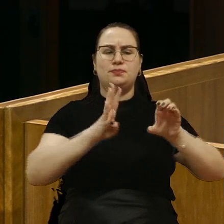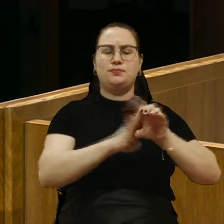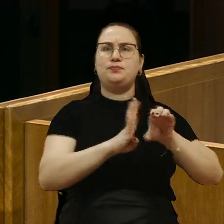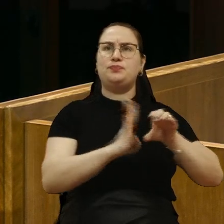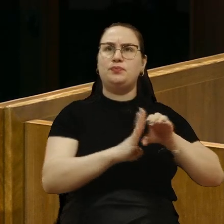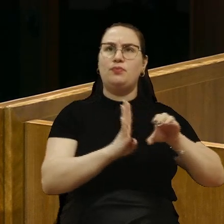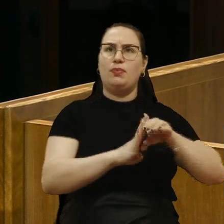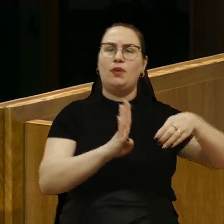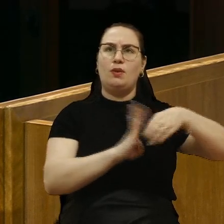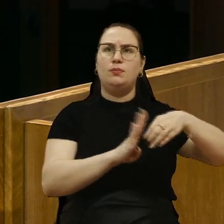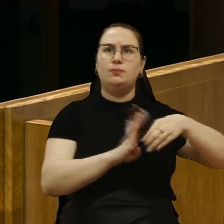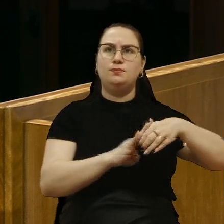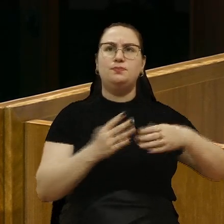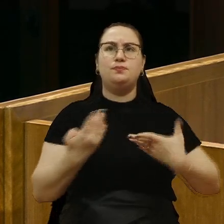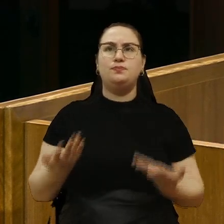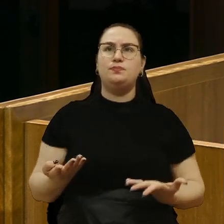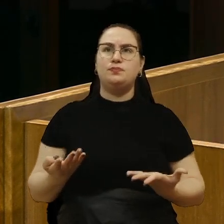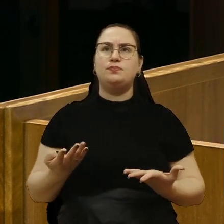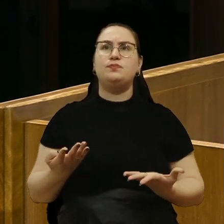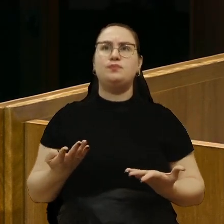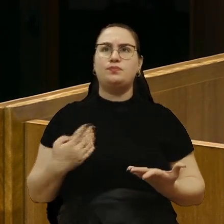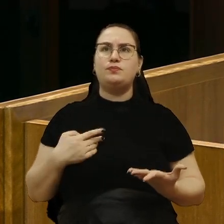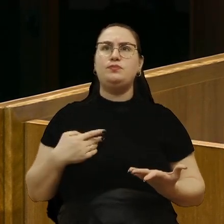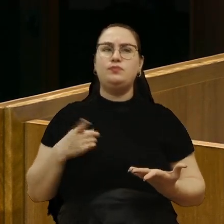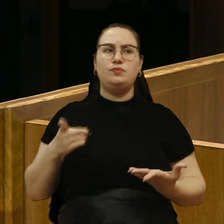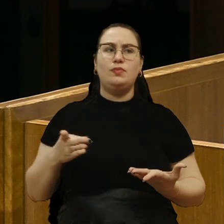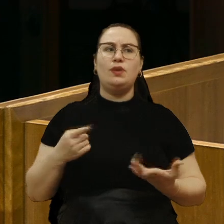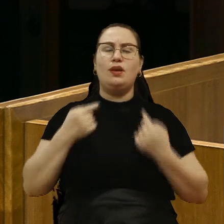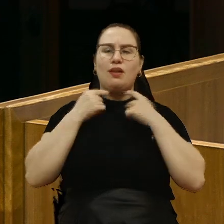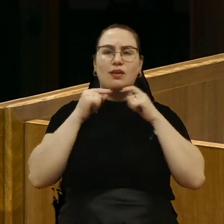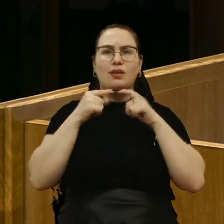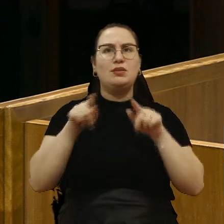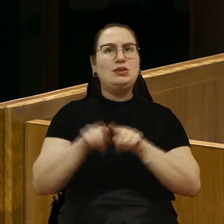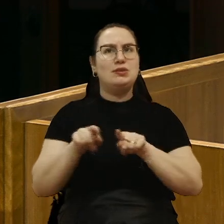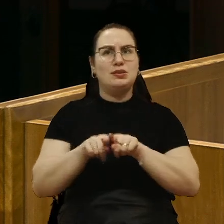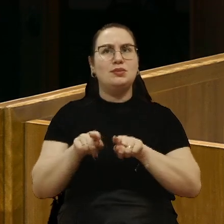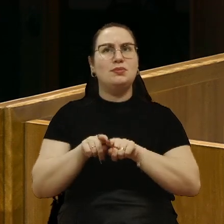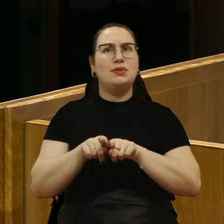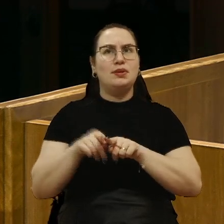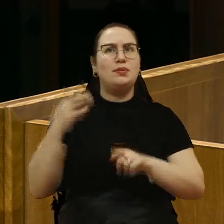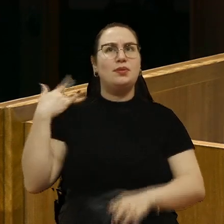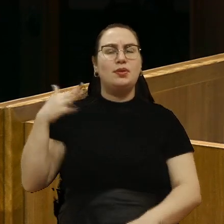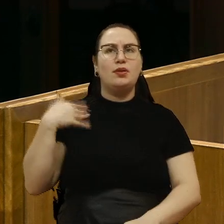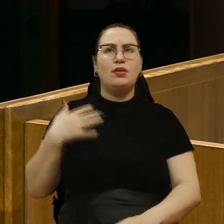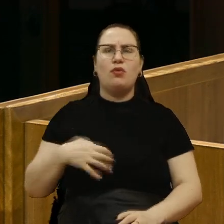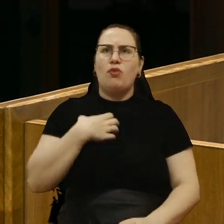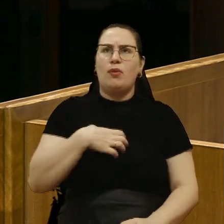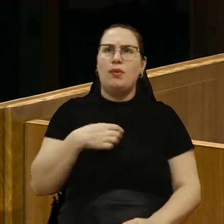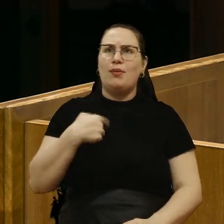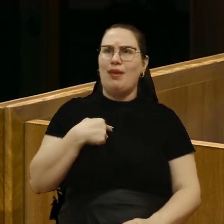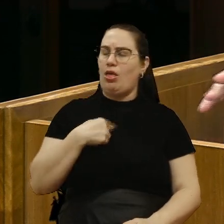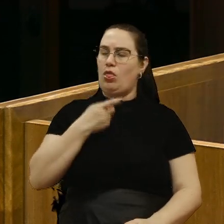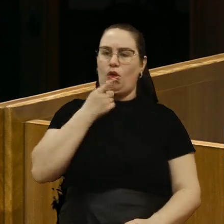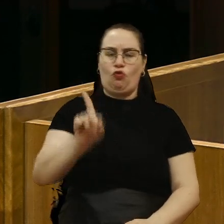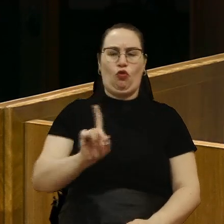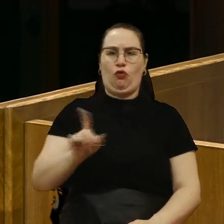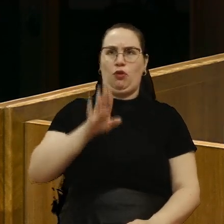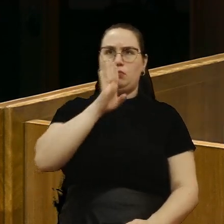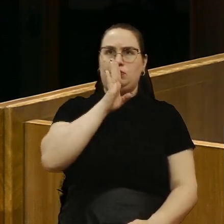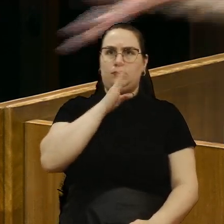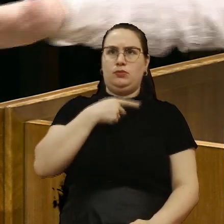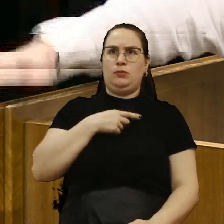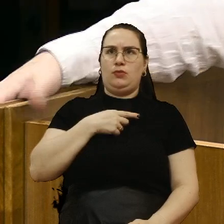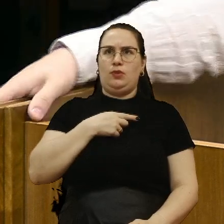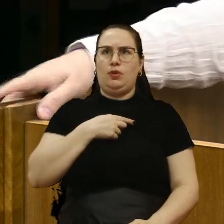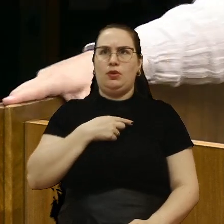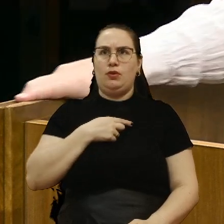vereadora Andressa, o Antônio Feldman. E ainda a Andressa falou, o senhor está brabo com quem dele? Eu não vou falar. Eu falo santo, mas